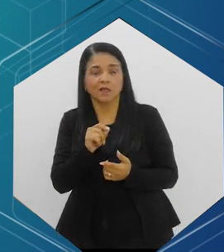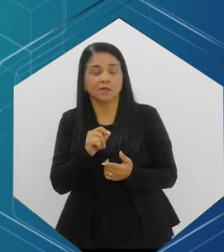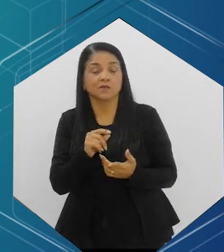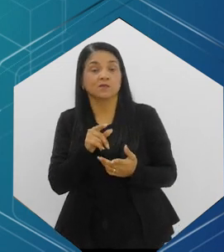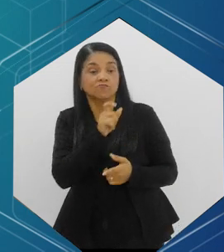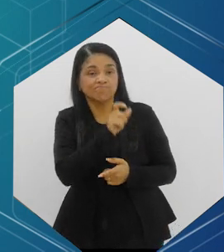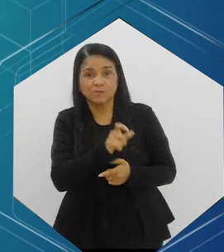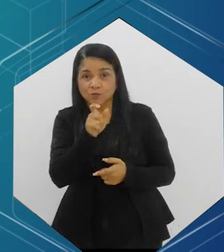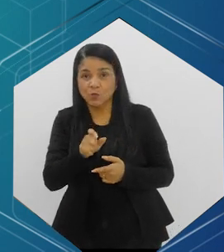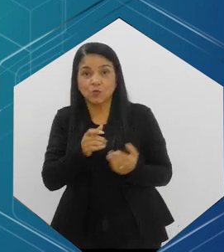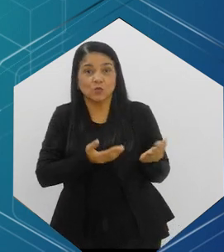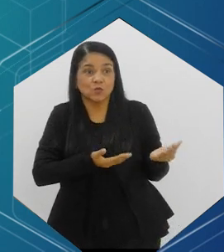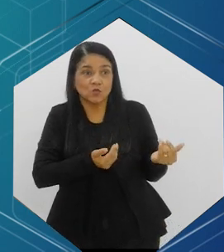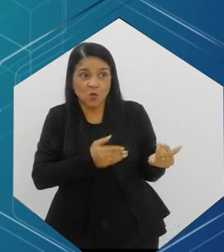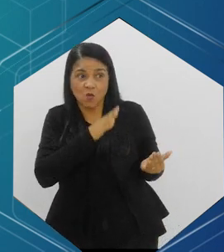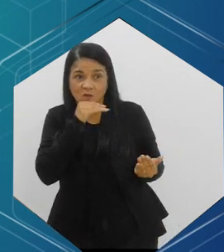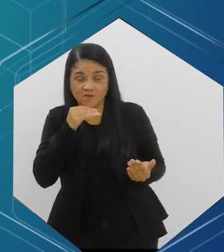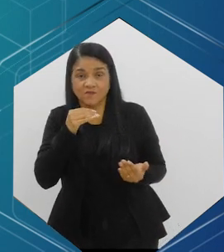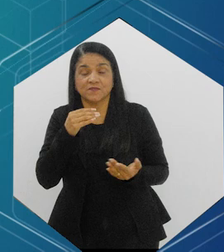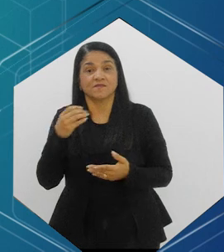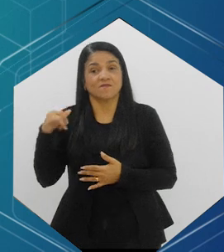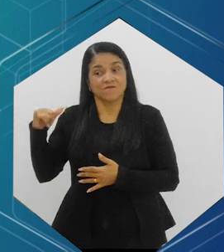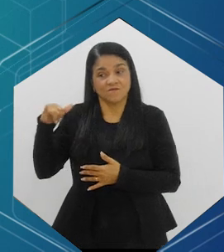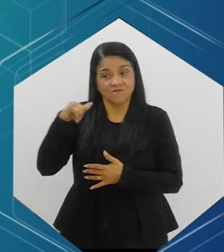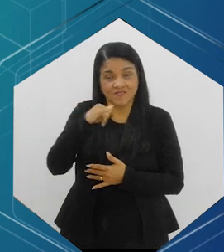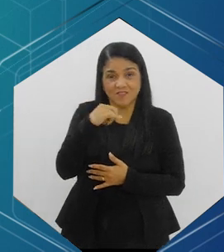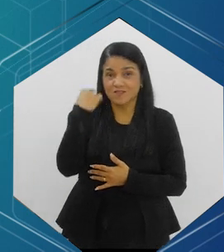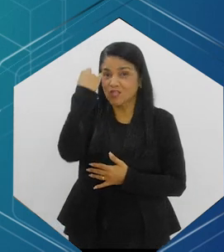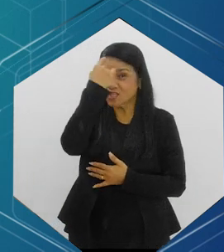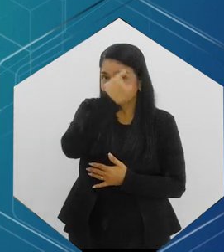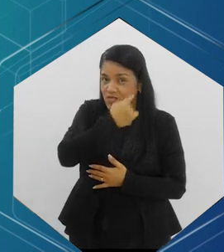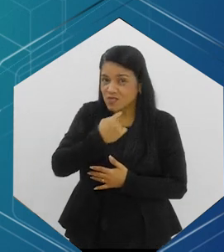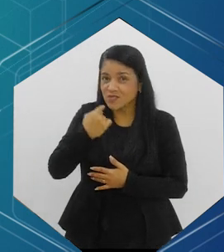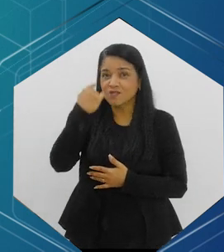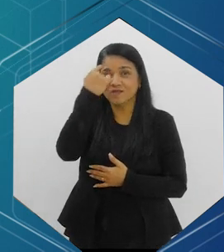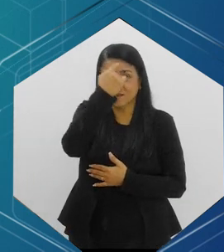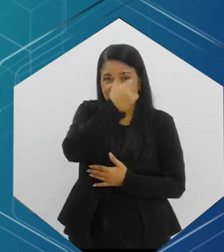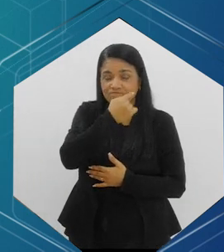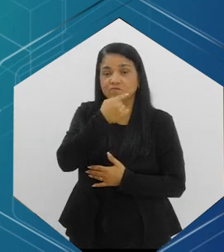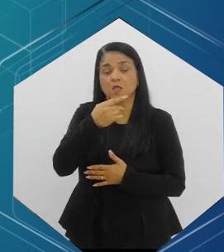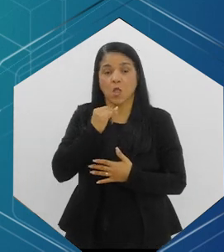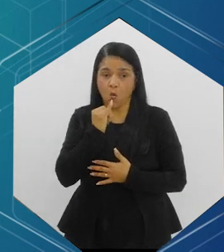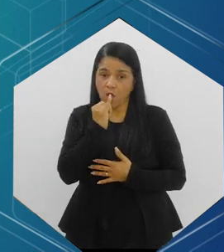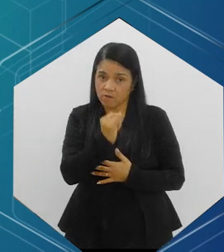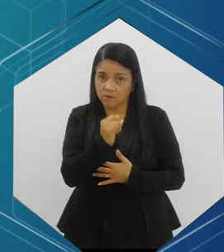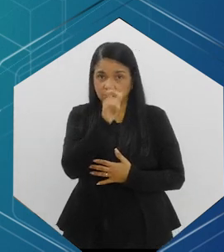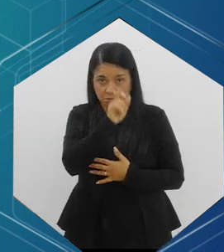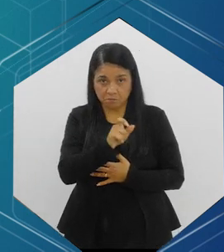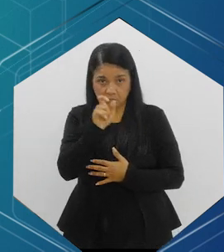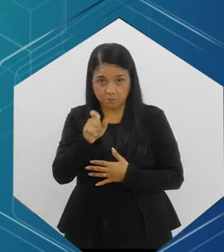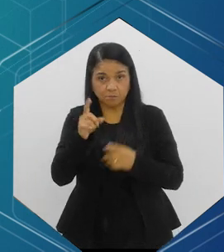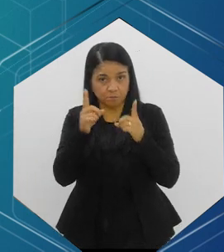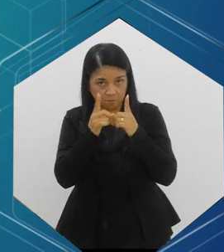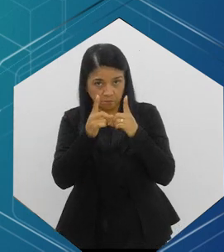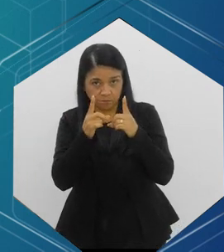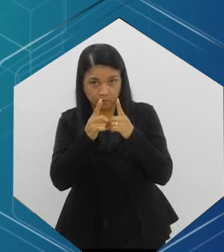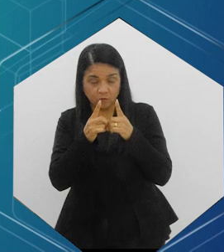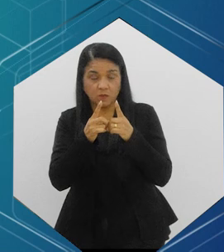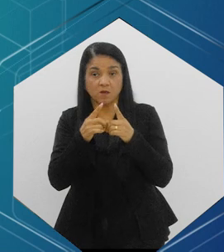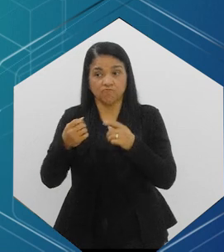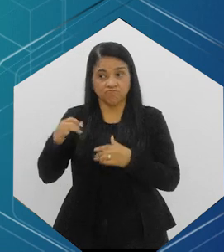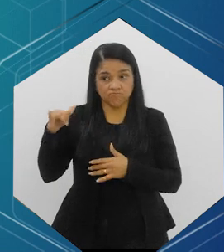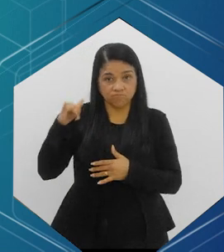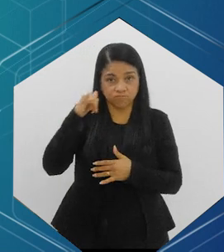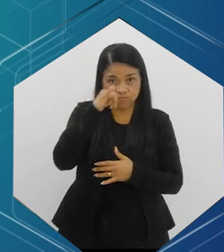a trabalho e às vezes viagens longas. Eu peço ao meu paciente que numa viagem